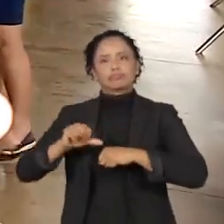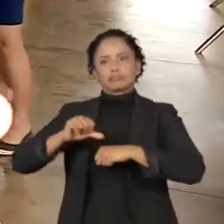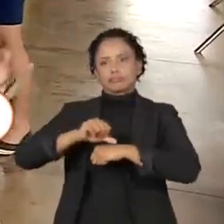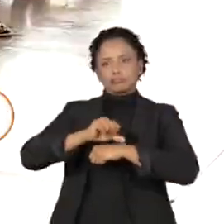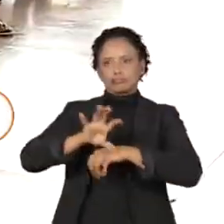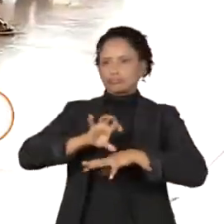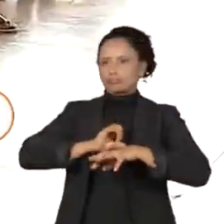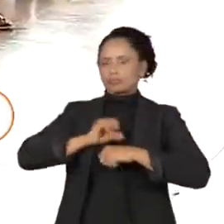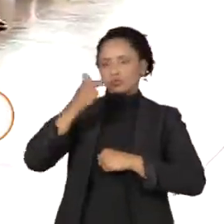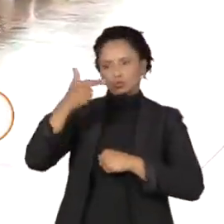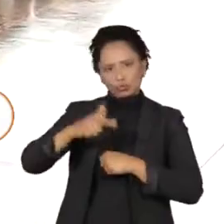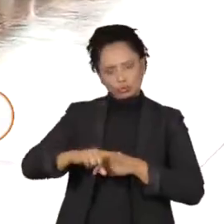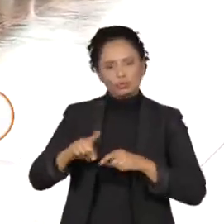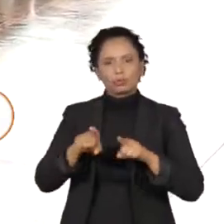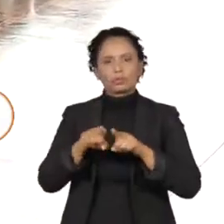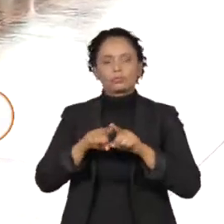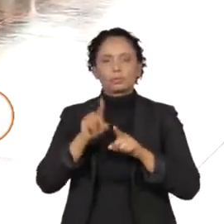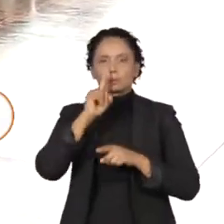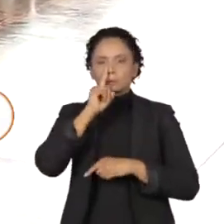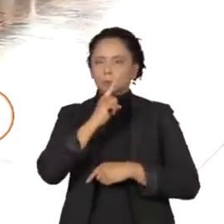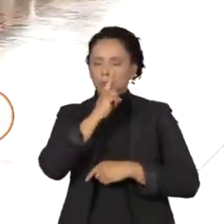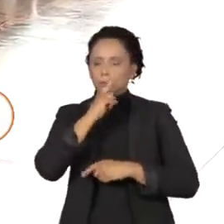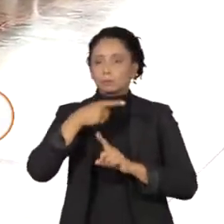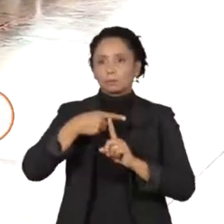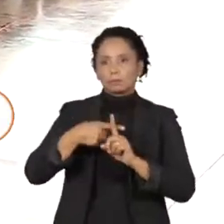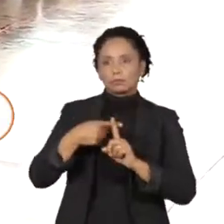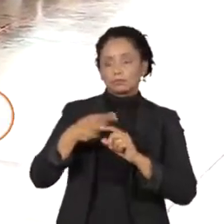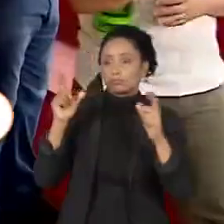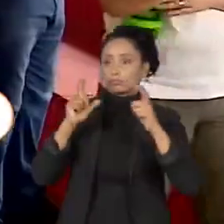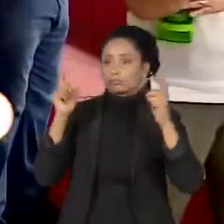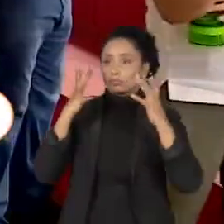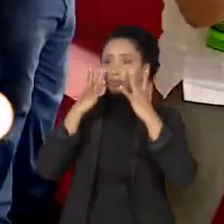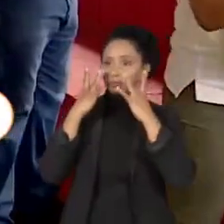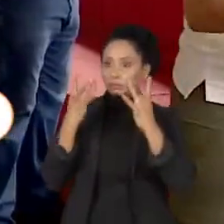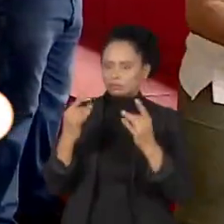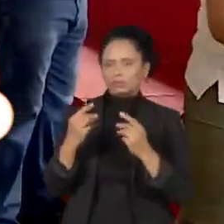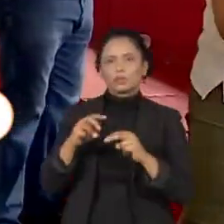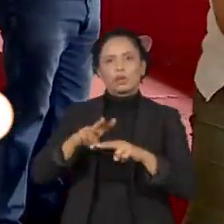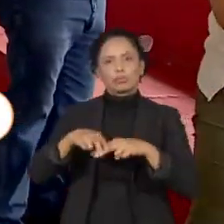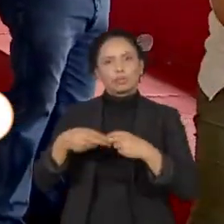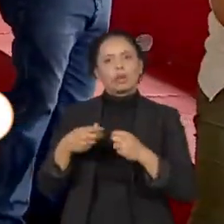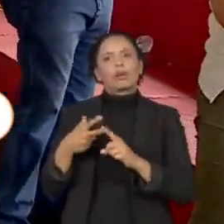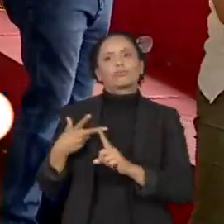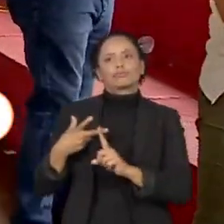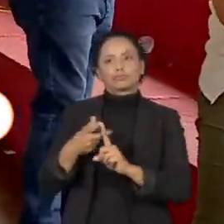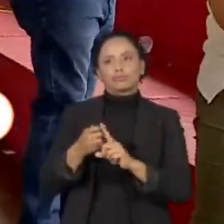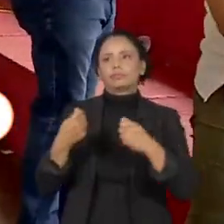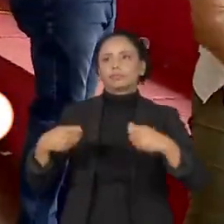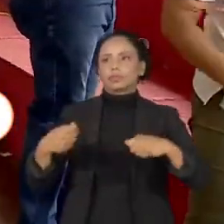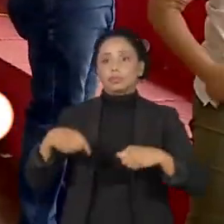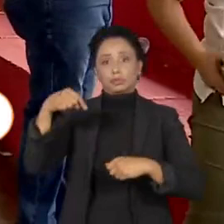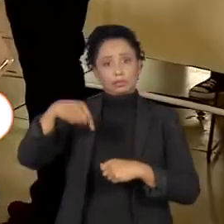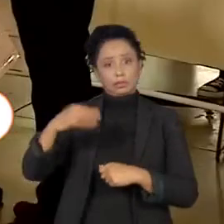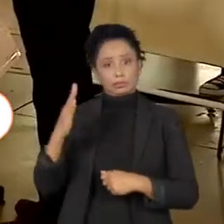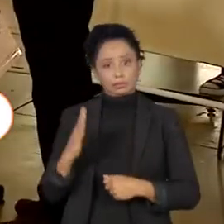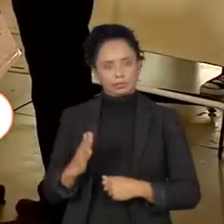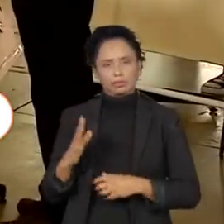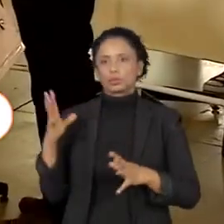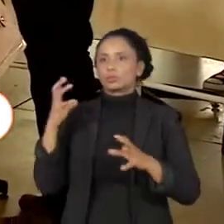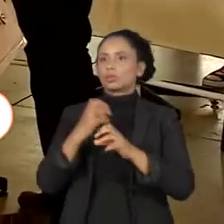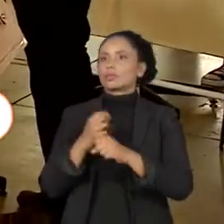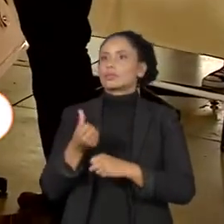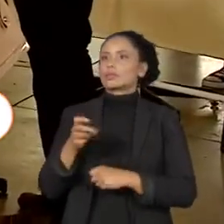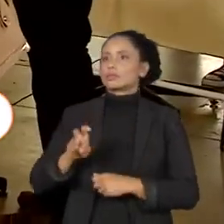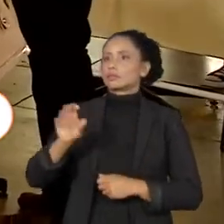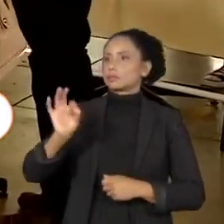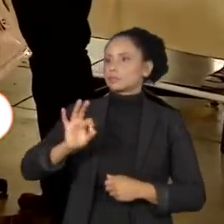testes positivos também acende um alerta para a importância da vacinação. Aqui no Brasil, hoje, apenas